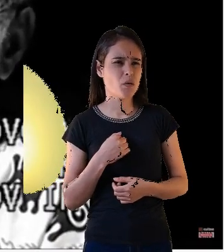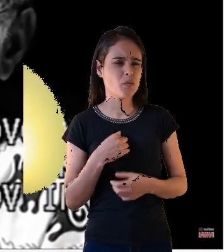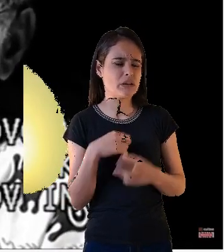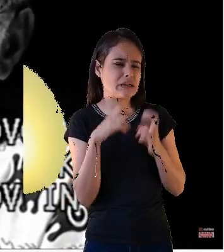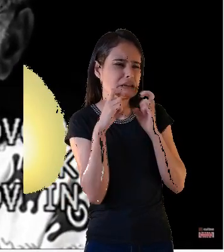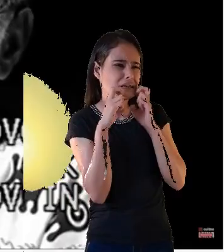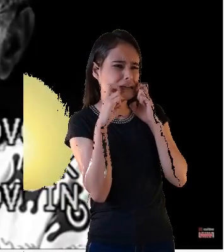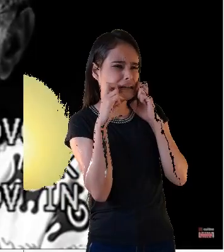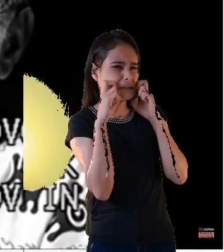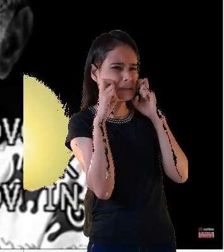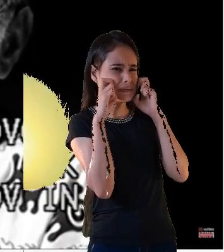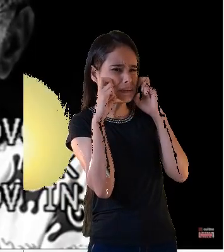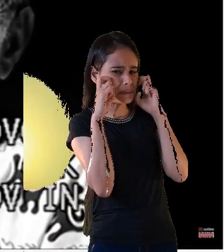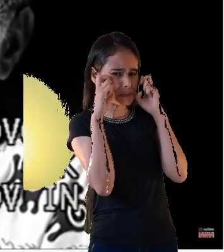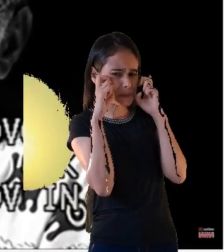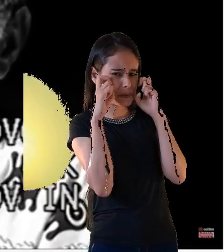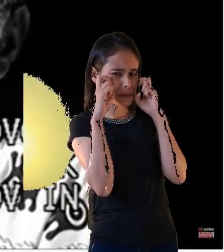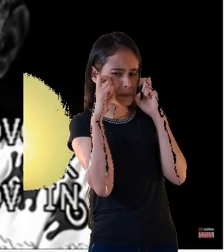nesse ponto,